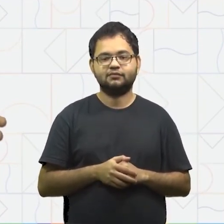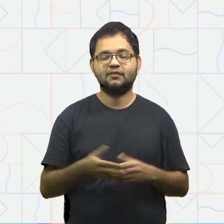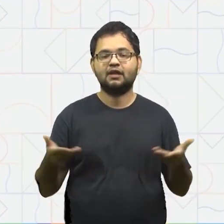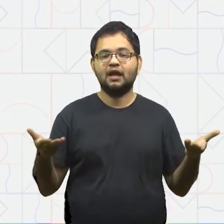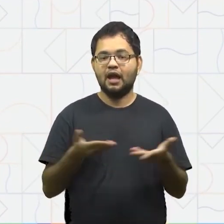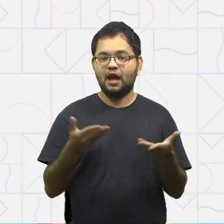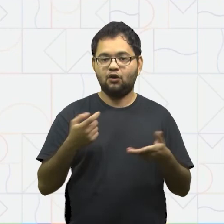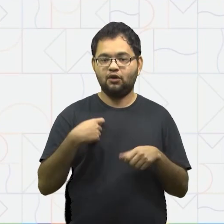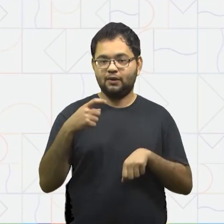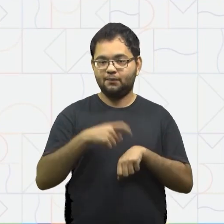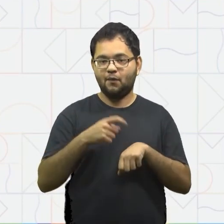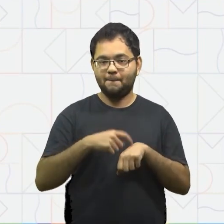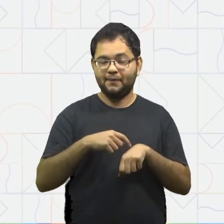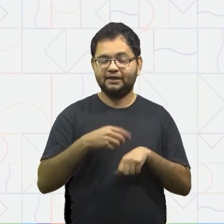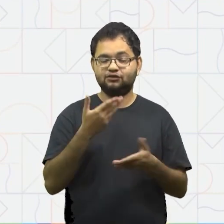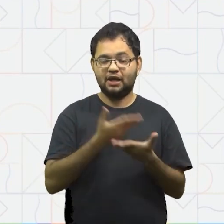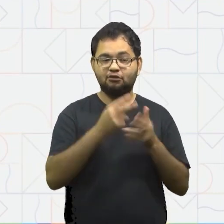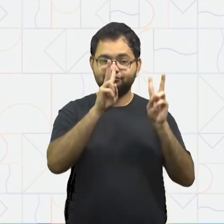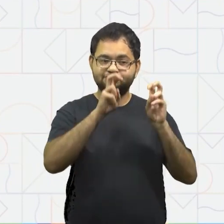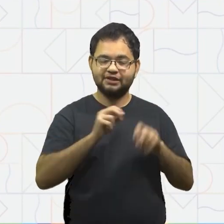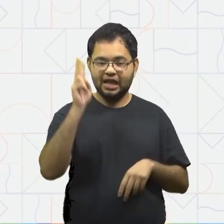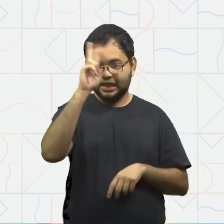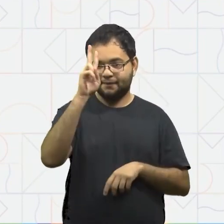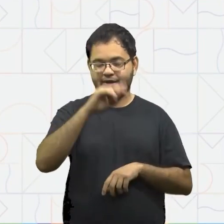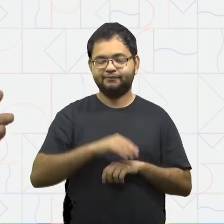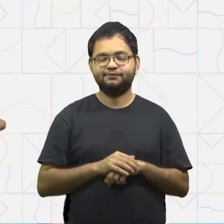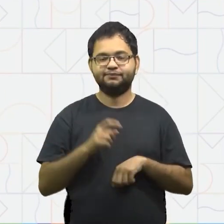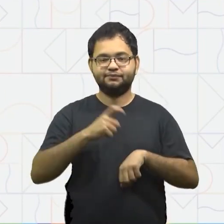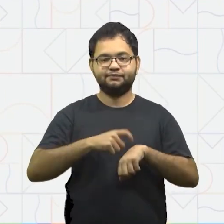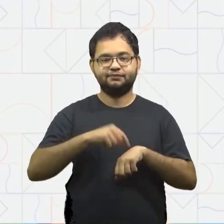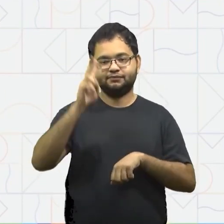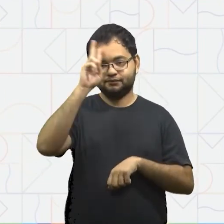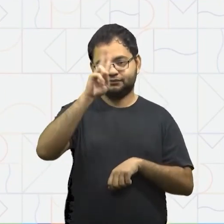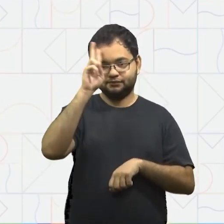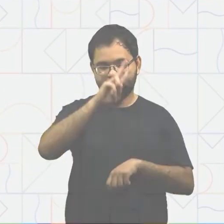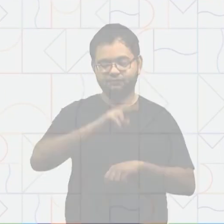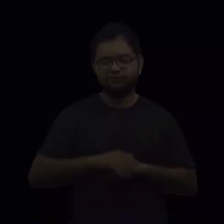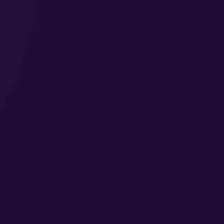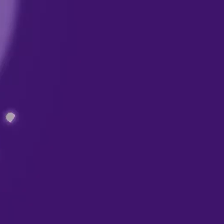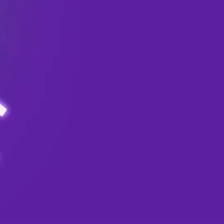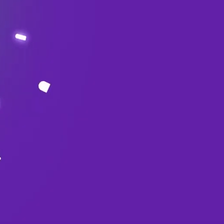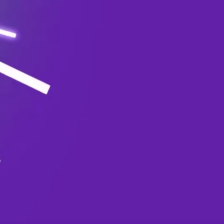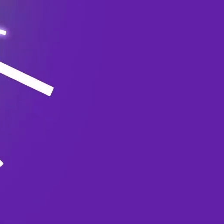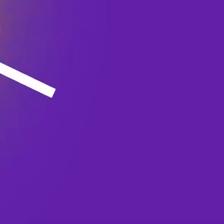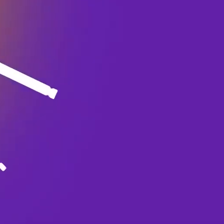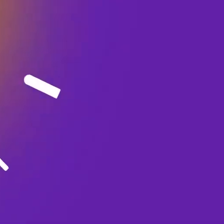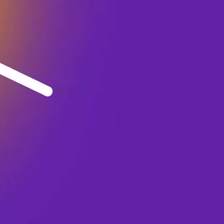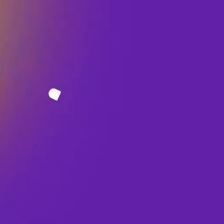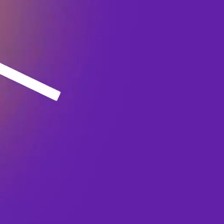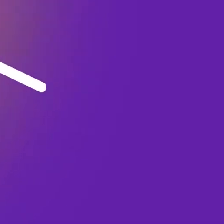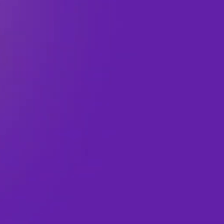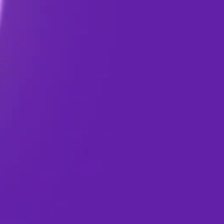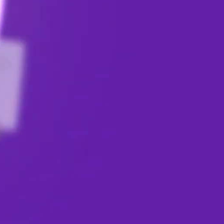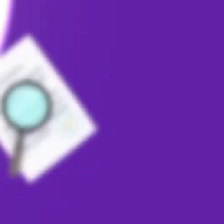agora vamos lembrar um pouco de um tivemos na aula de hoje chegou a revisão e